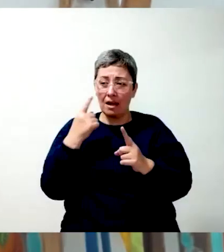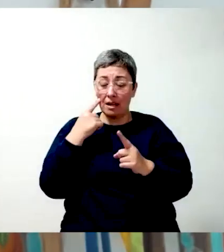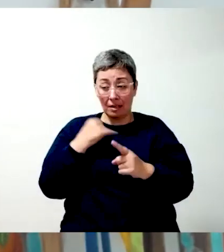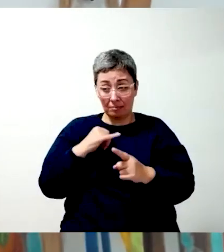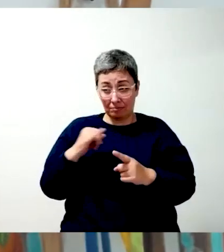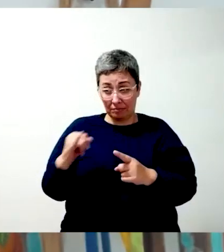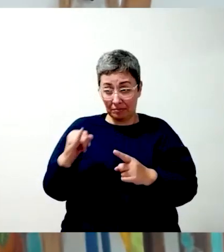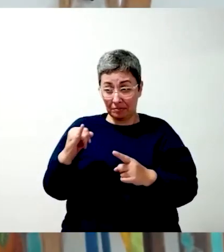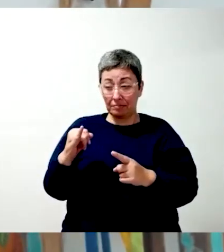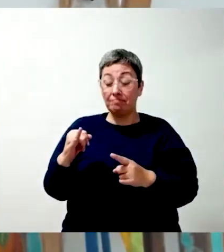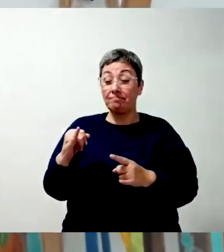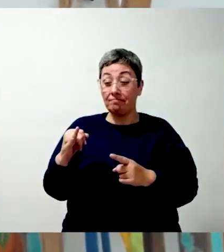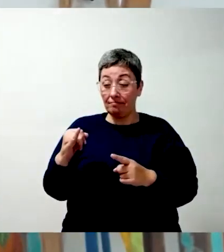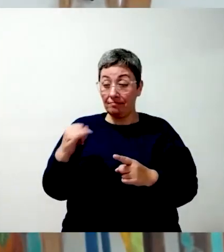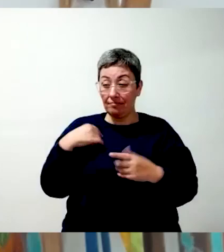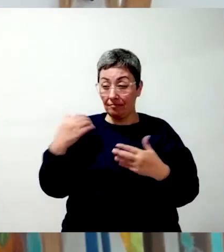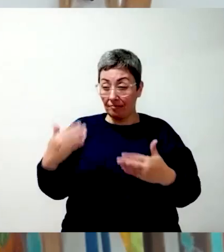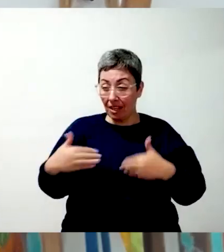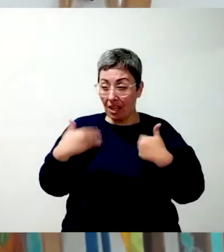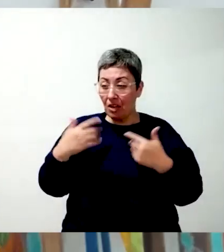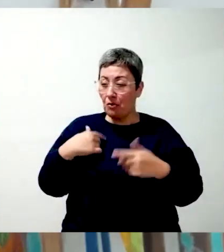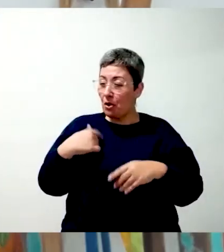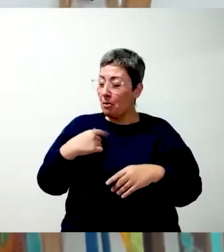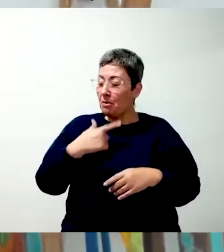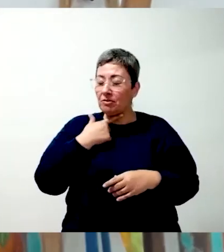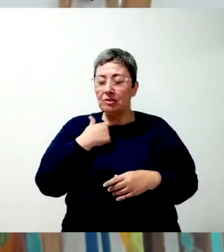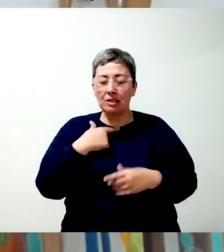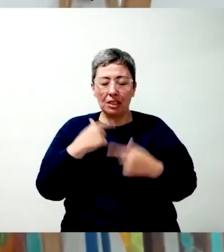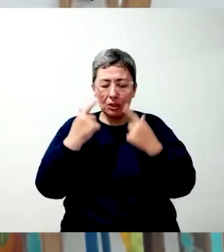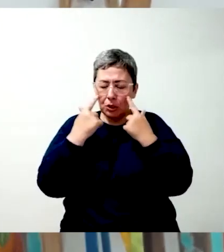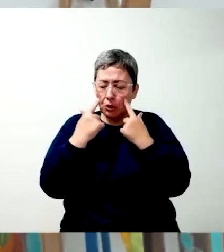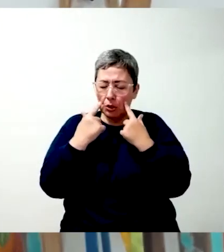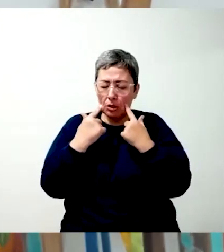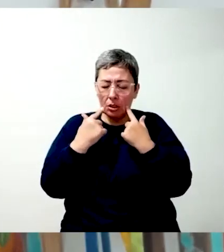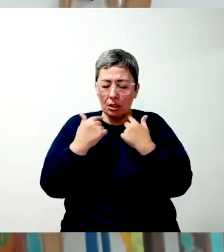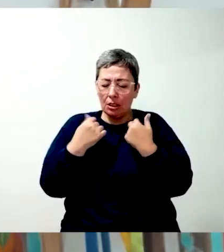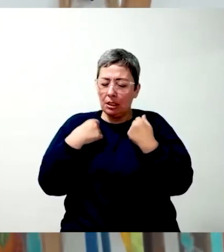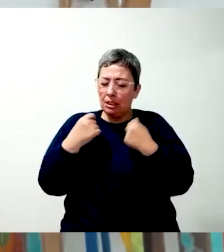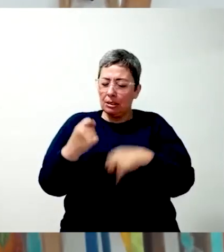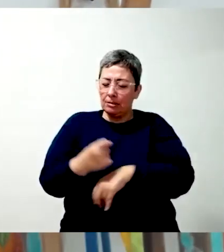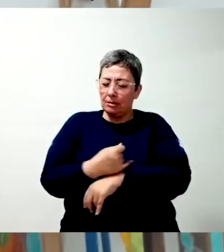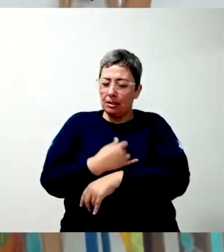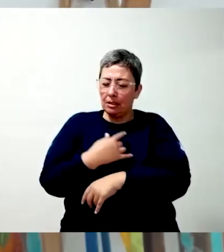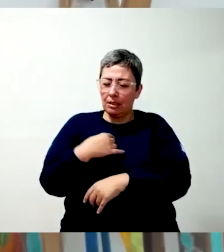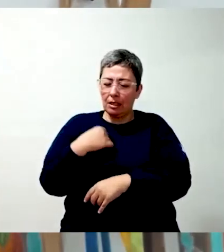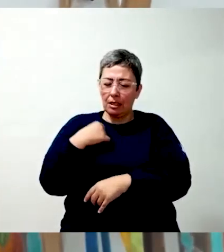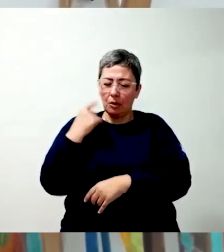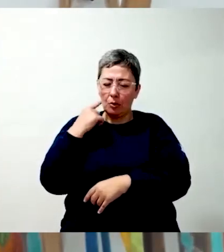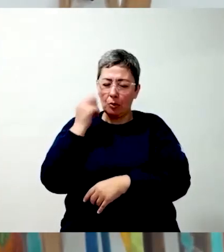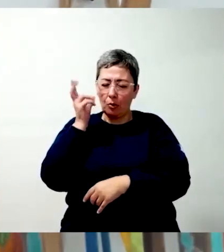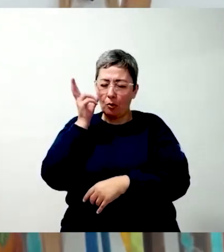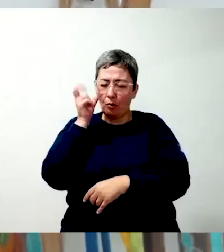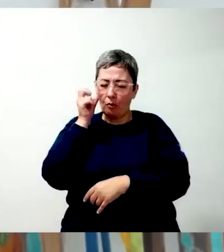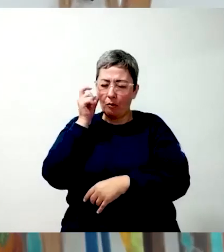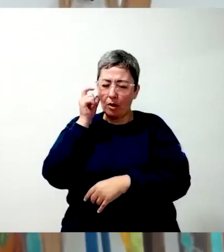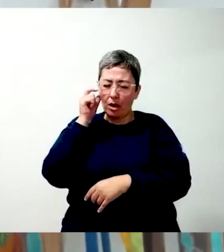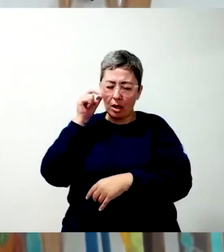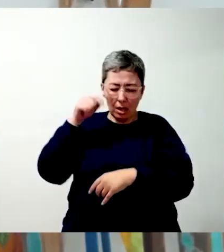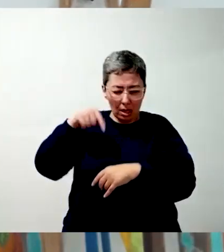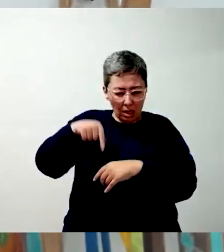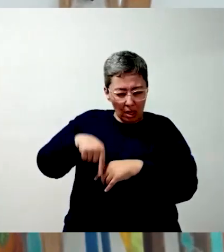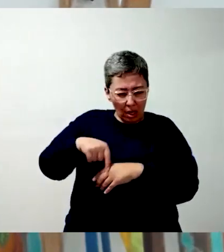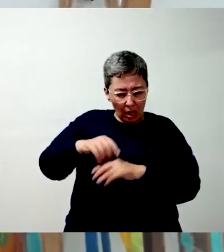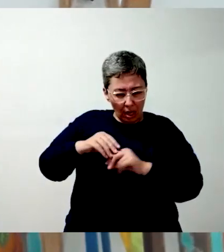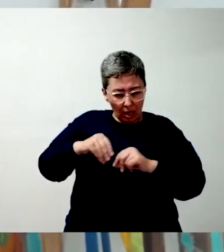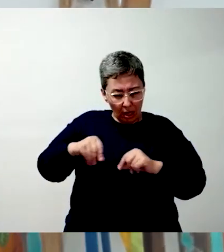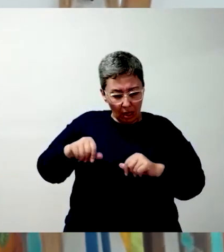Mas ele surpreendeu os dois jovens quando disse: "E foi naquela hora que eu senti uma vontade de chorar tão grande que eu ouvi uma voz lá embaixo,